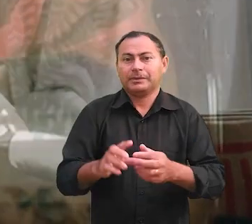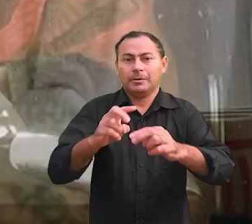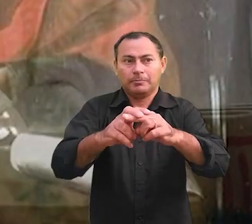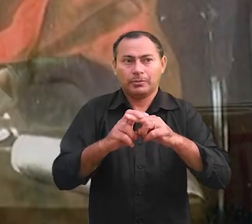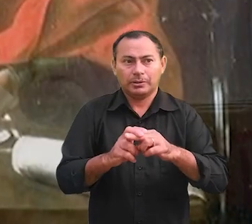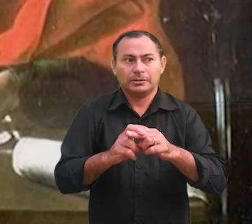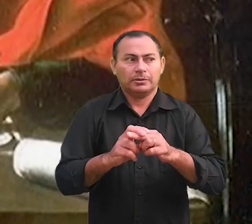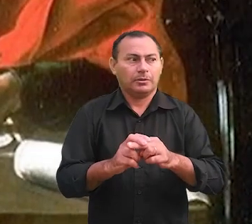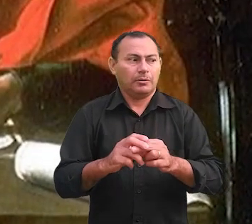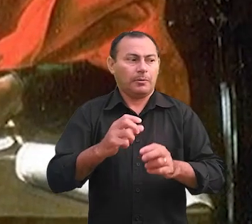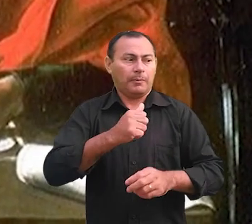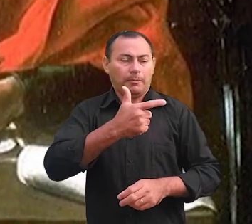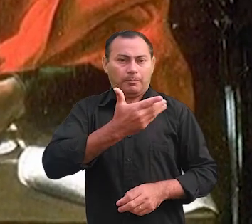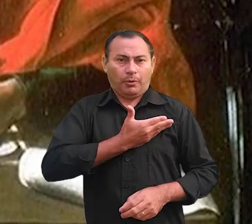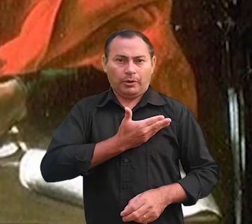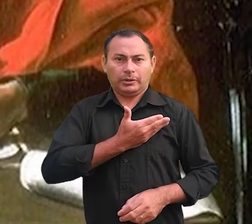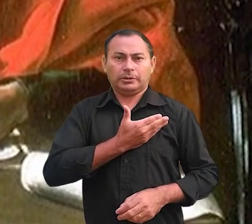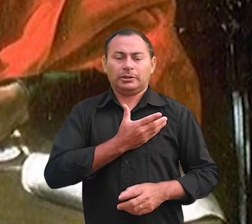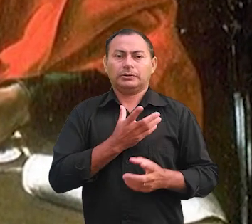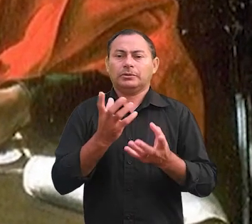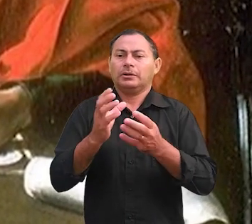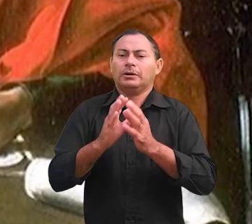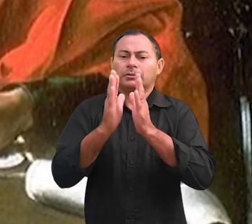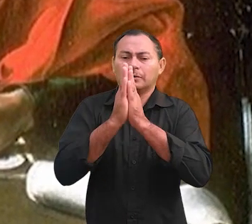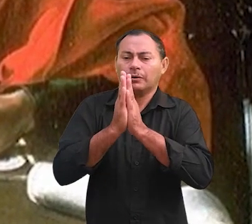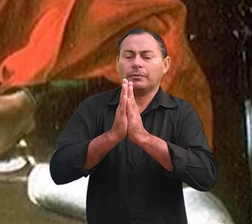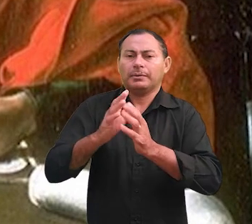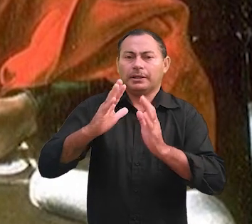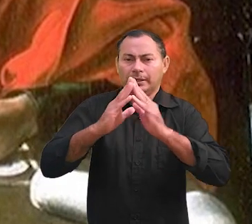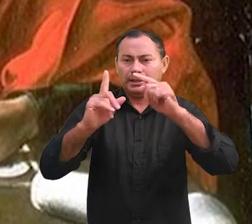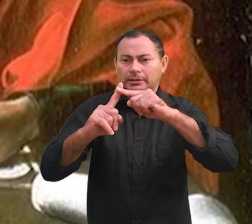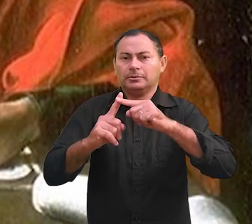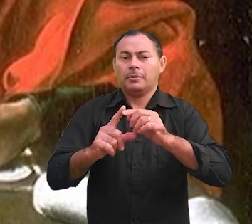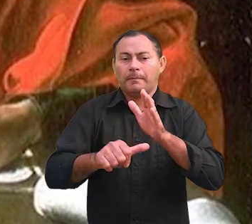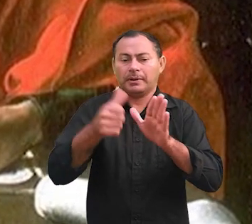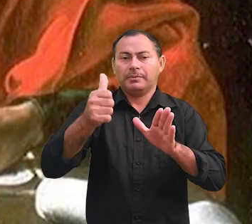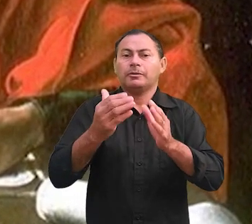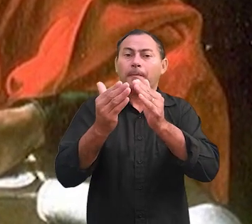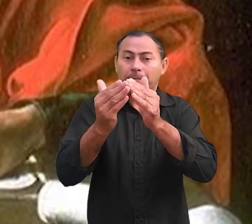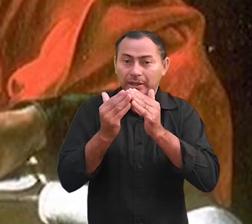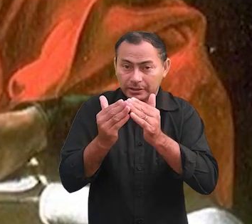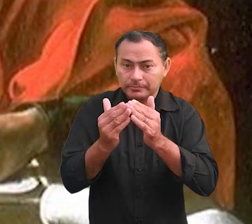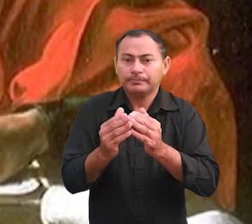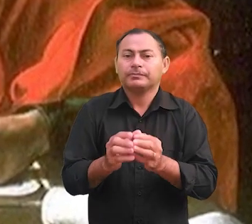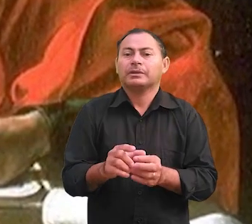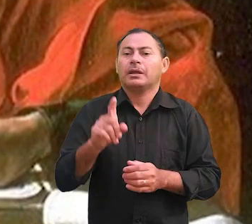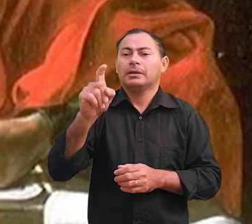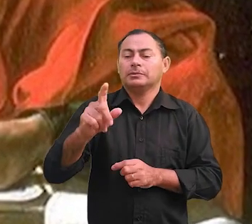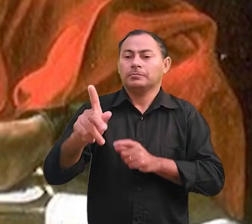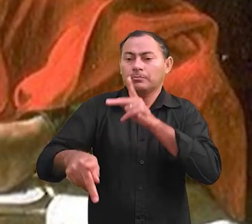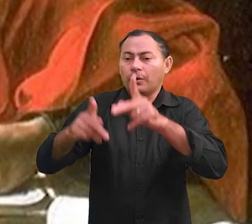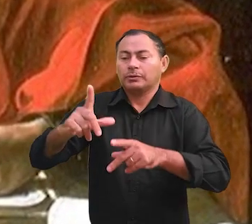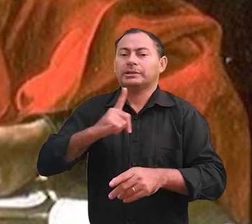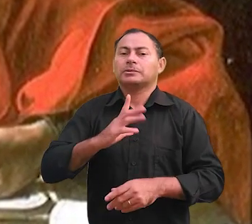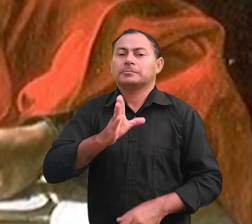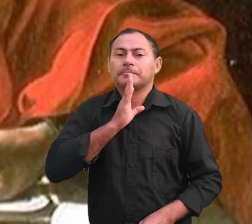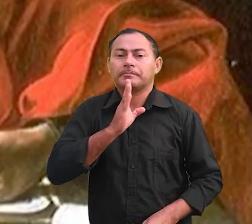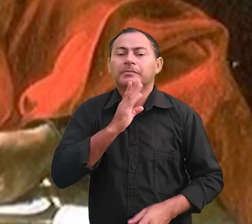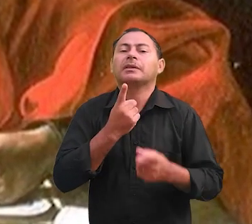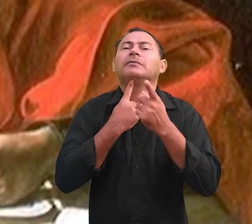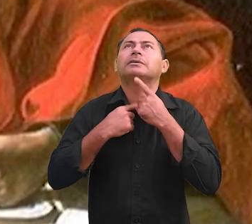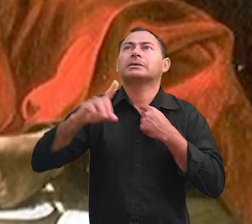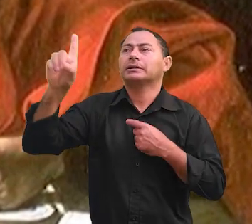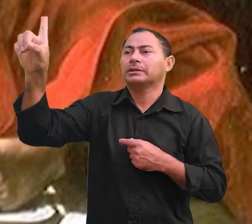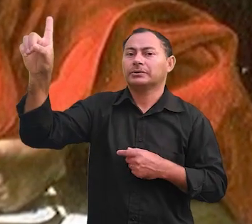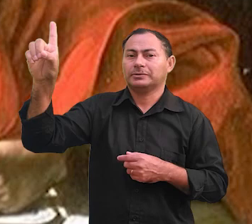Deus é por isso que o apóstolo Paulo com dor ou pelas igrejas um dos seus primeiros pedidos era que elas fossem Cheios